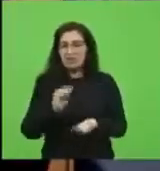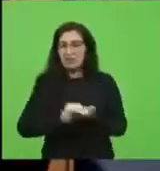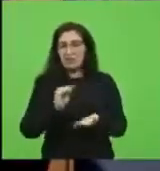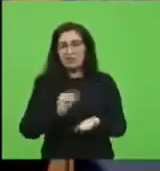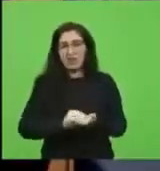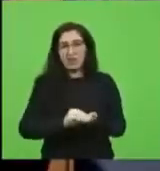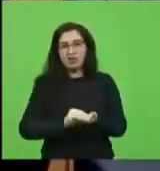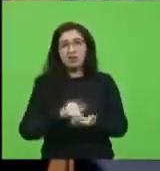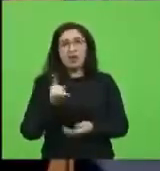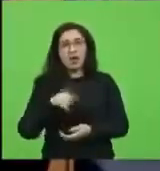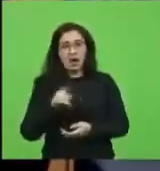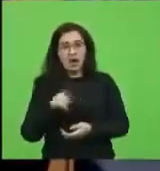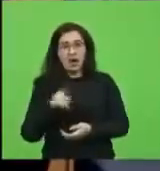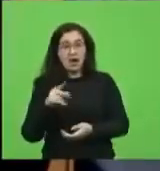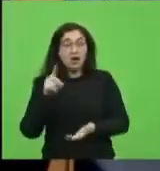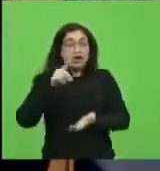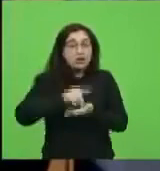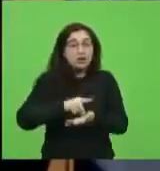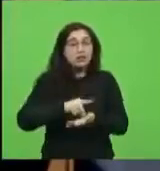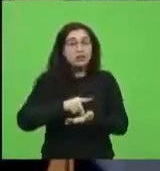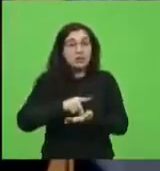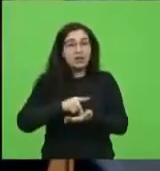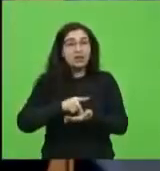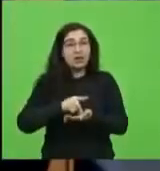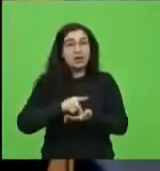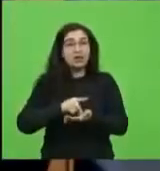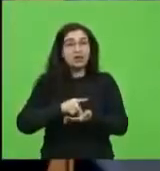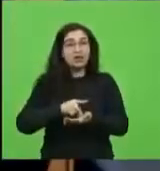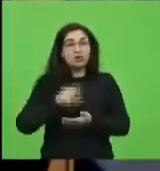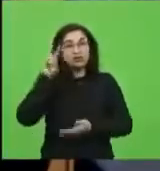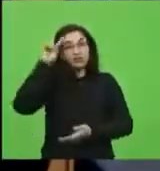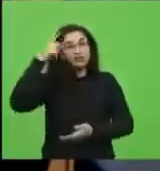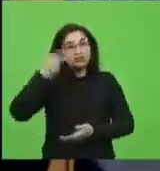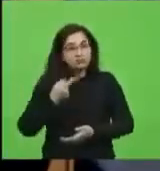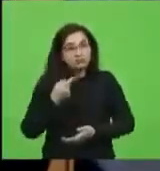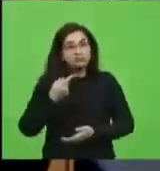verdadeiramente a tradição do catarinense. Obrigado, senhor presidente.